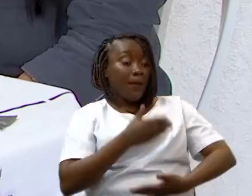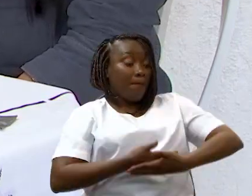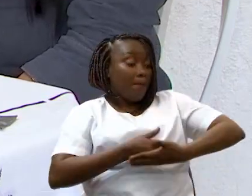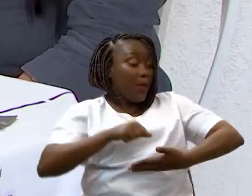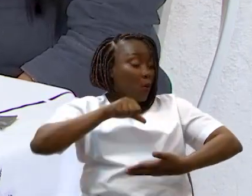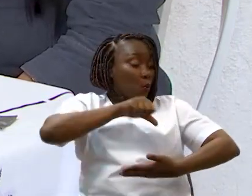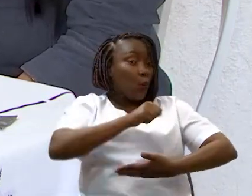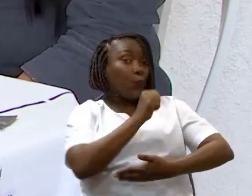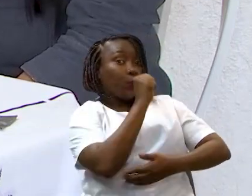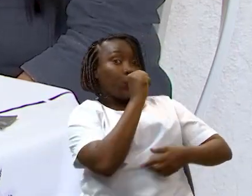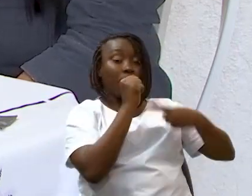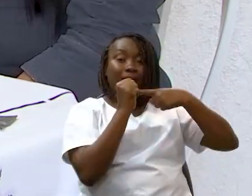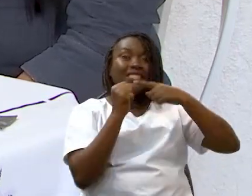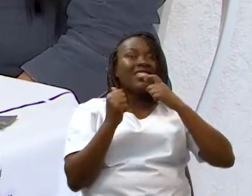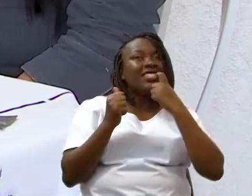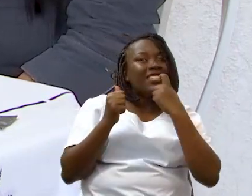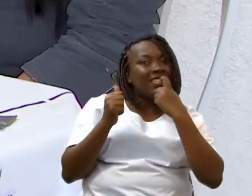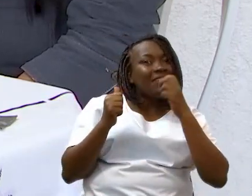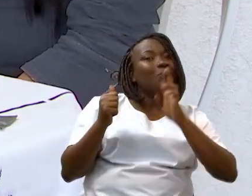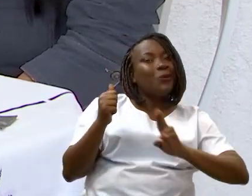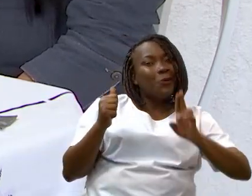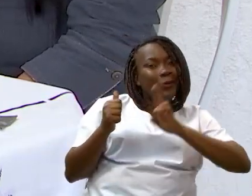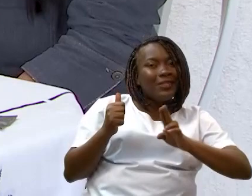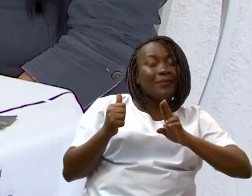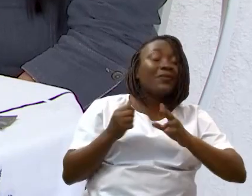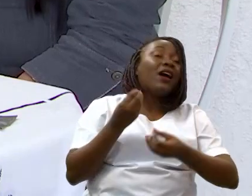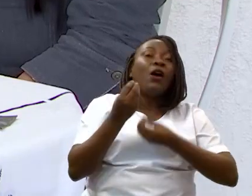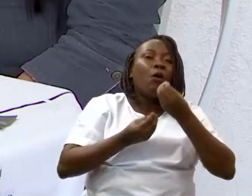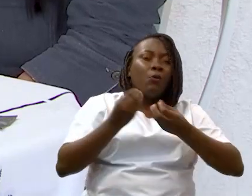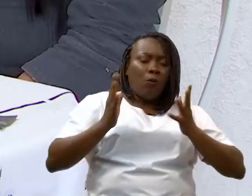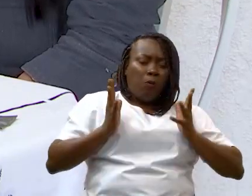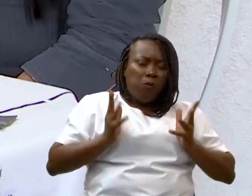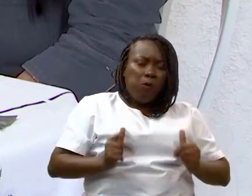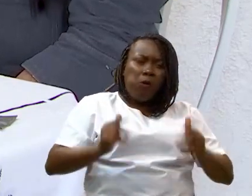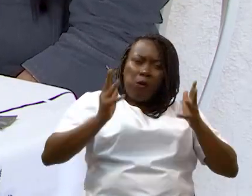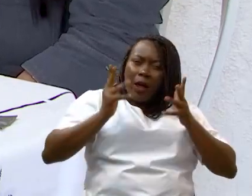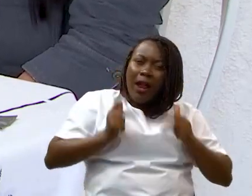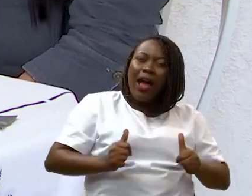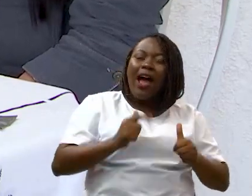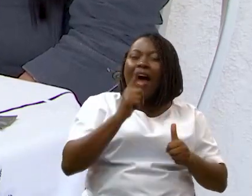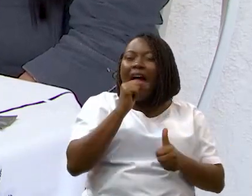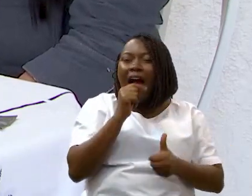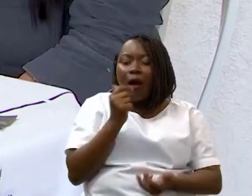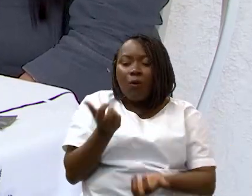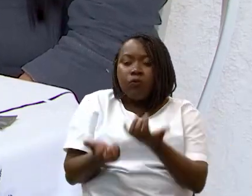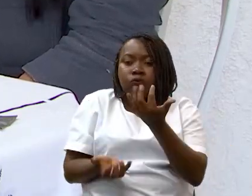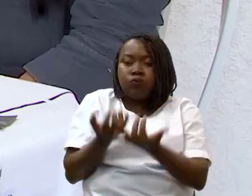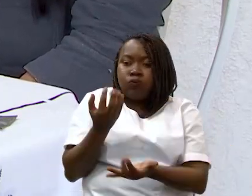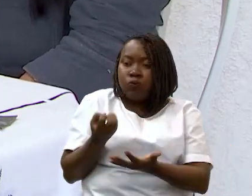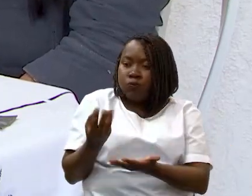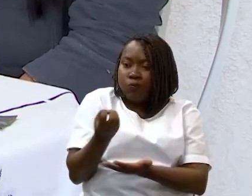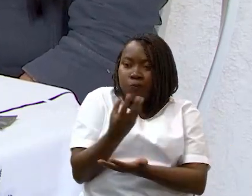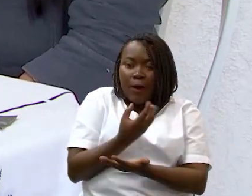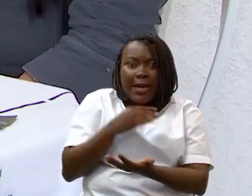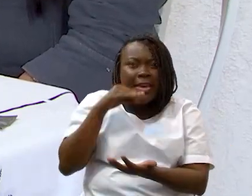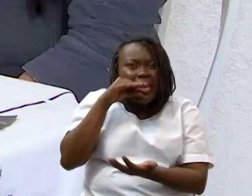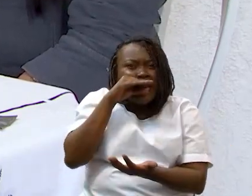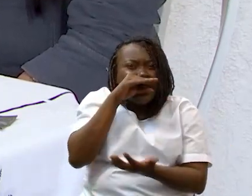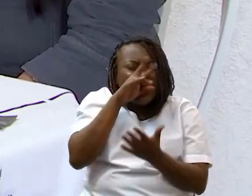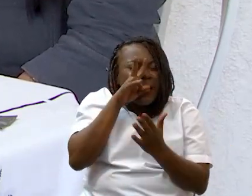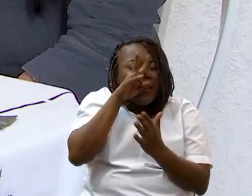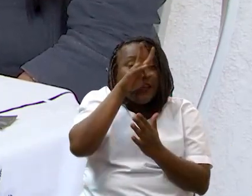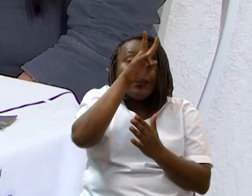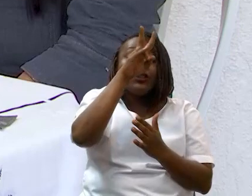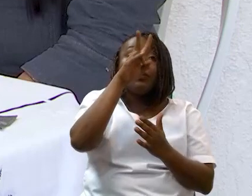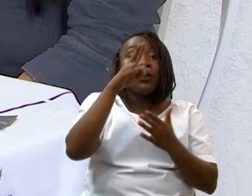acontecia? A gente esterilizava isso num Na água fervente. Sim, muito quente. E com